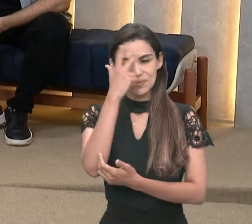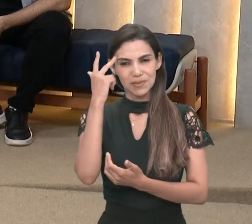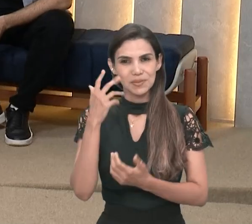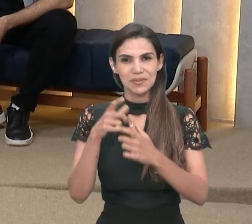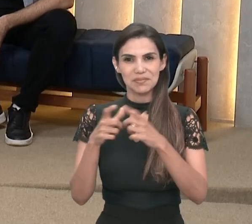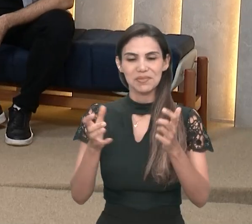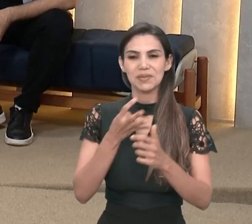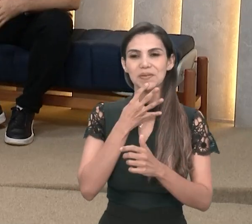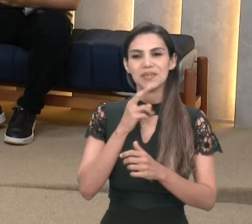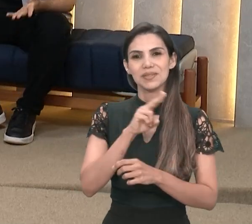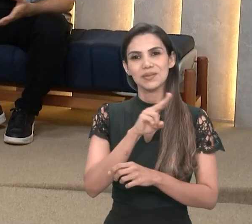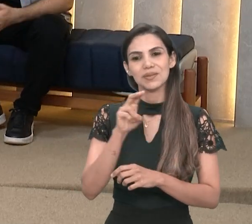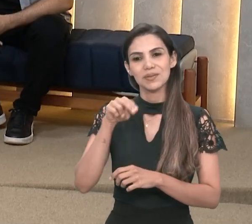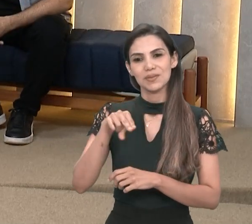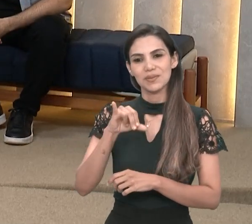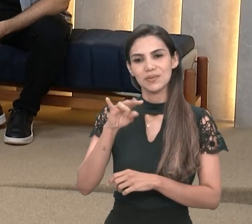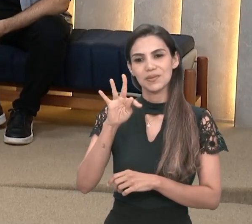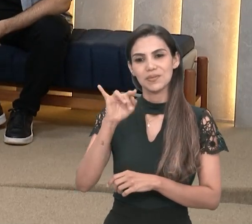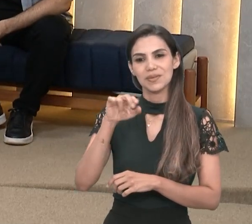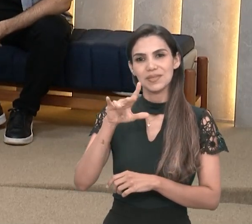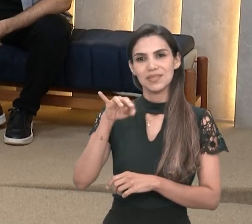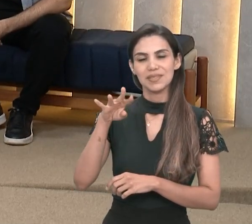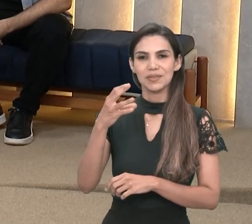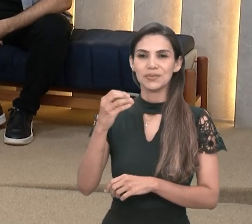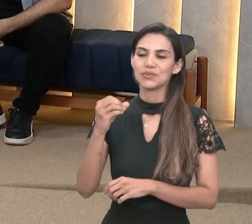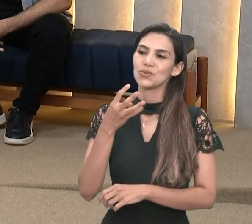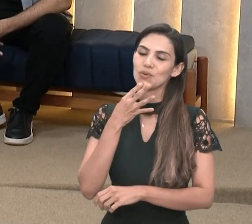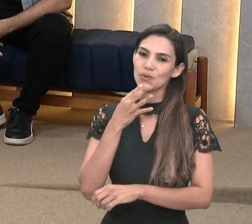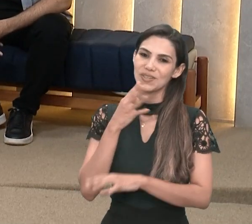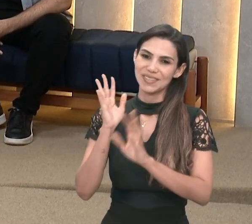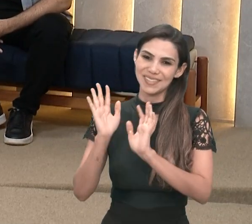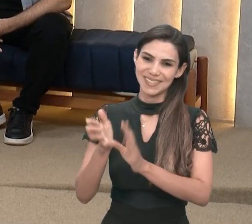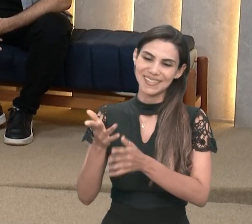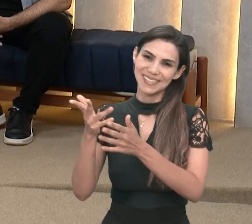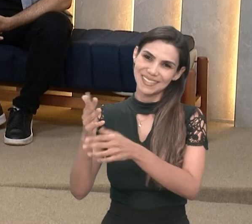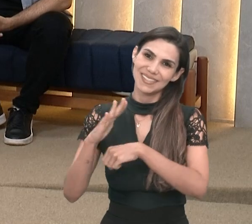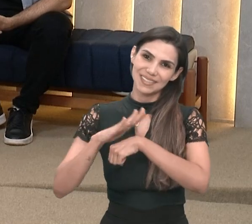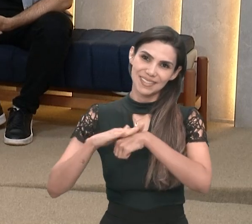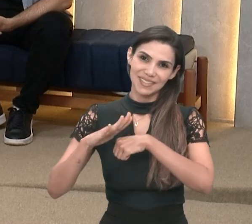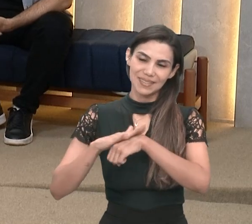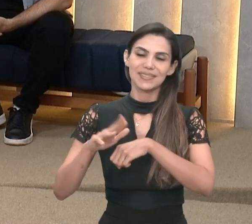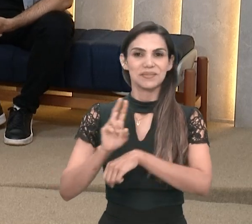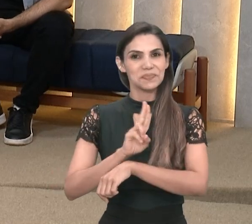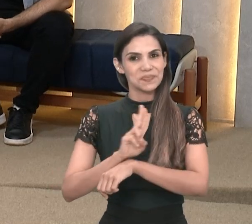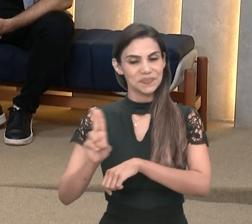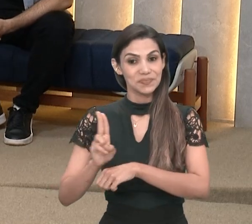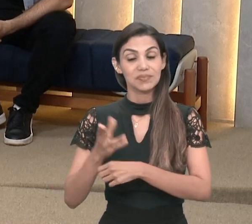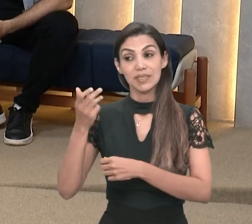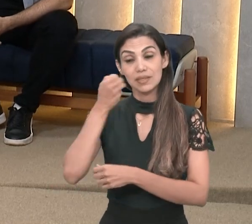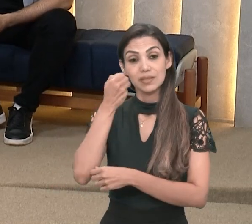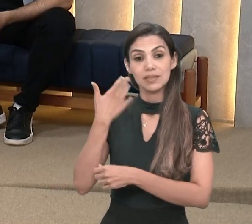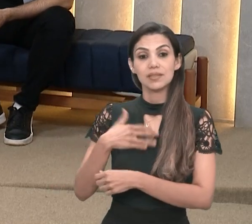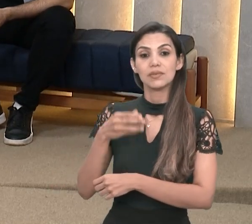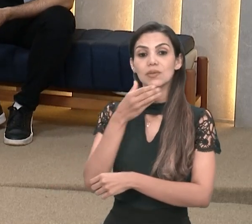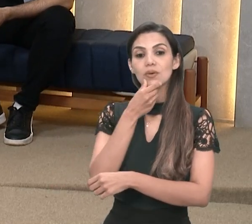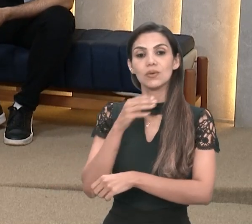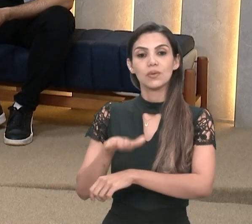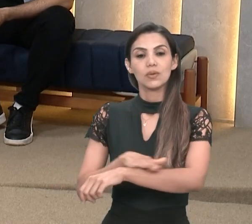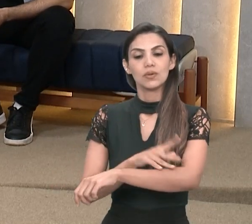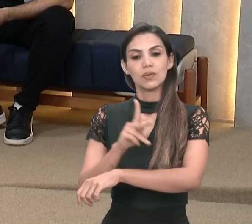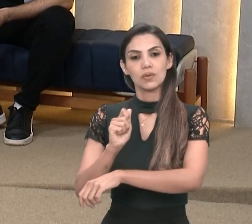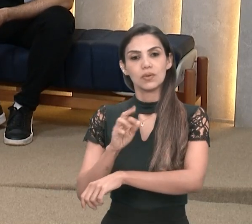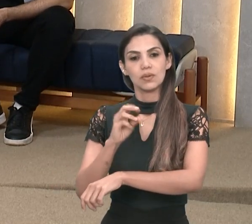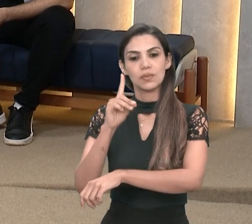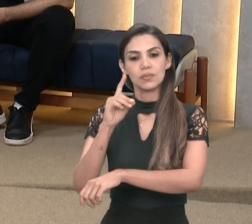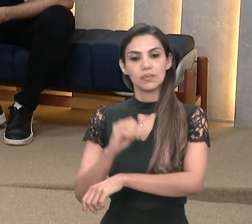que já passou com ele aí pelas aulas, conhece ele mais carinhosamente dessa forma. E ele se descreve como um homem pardo, ele